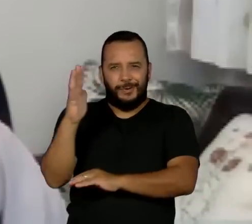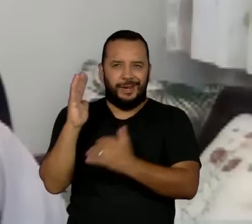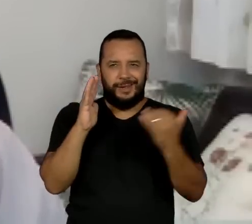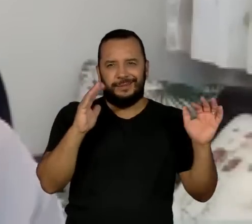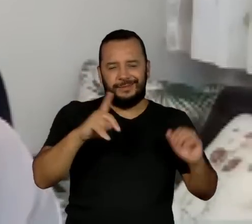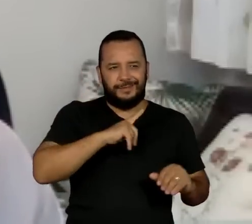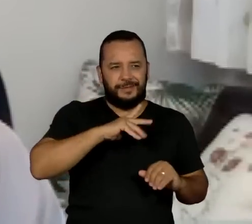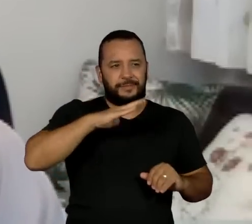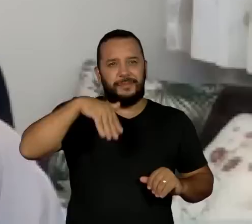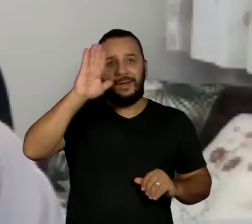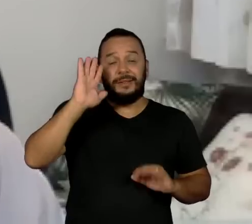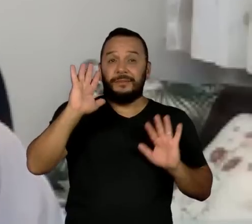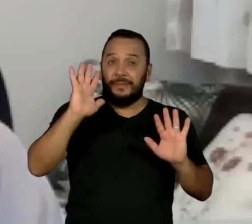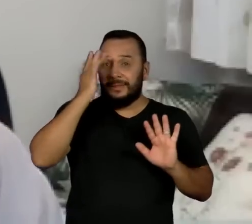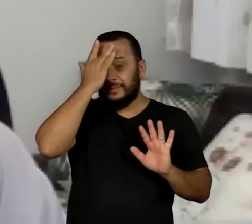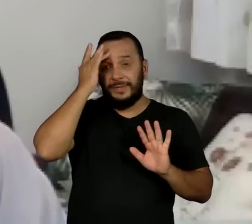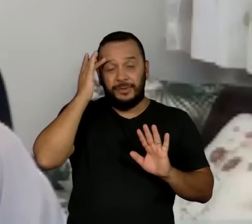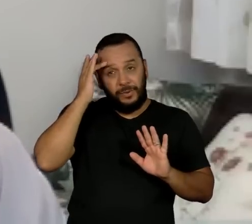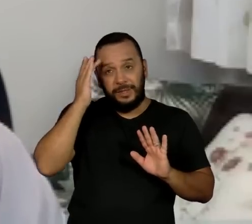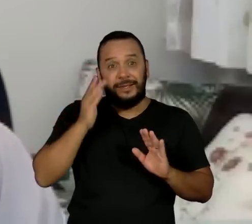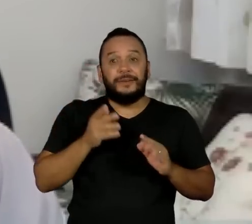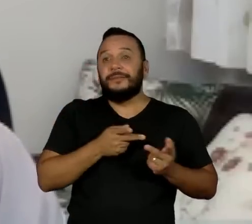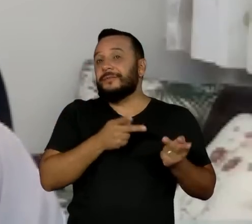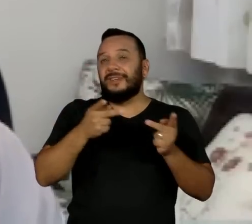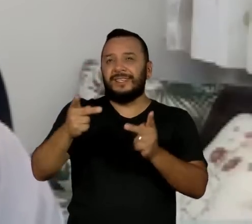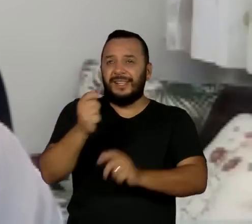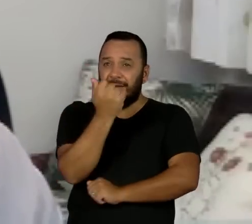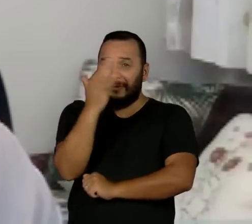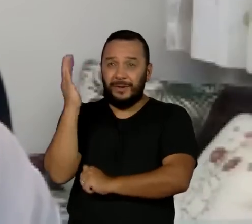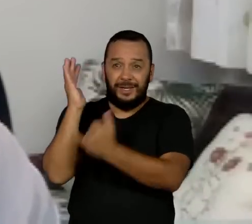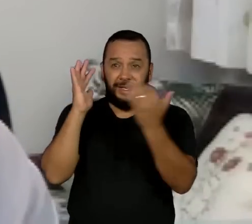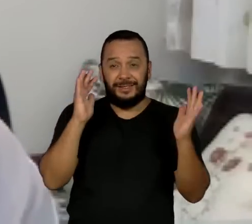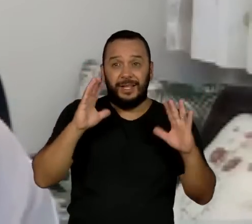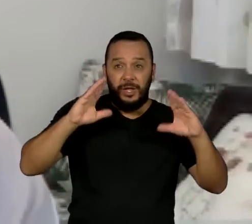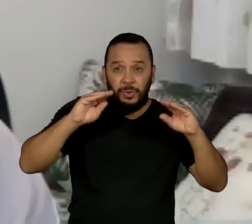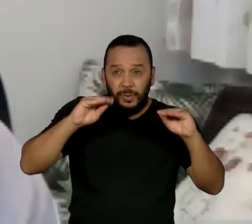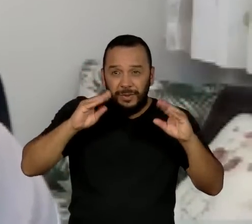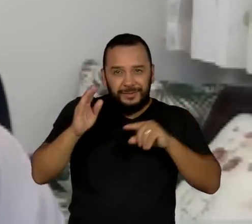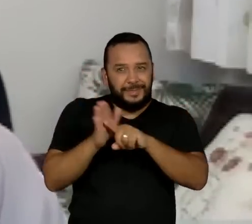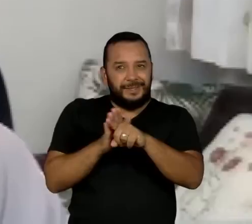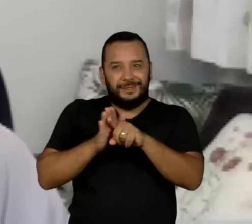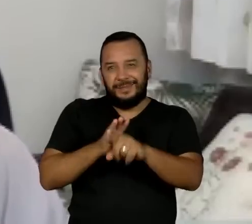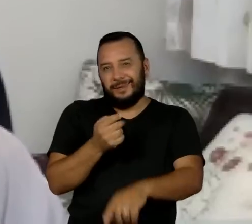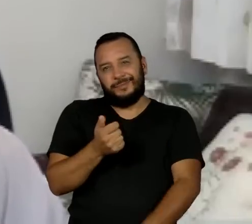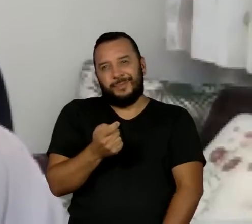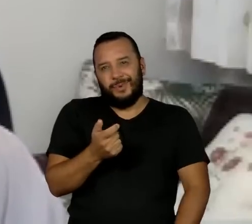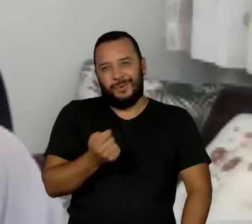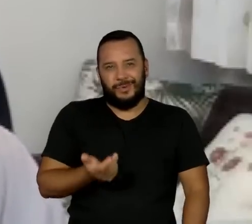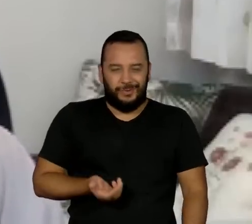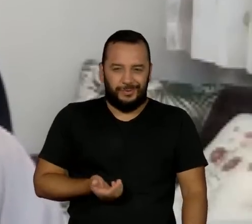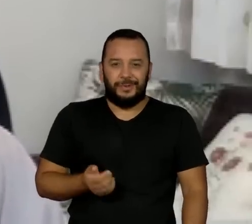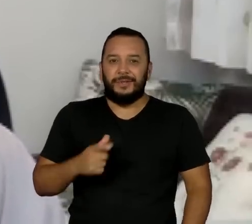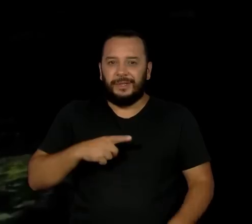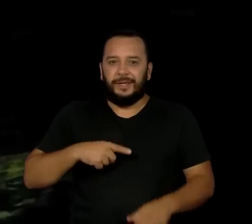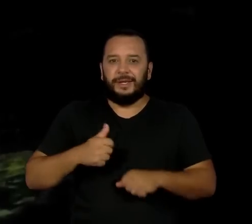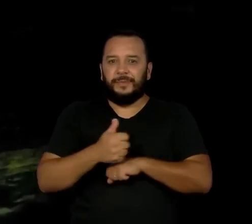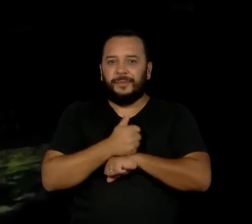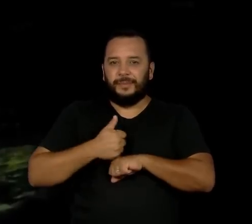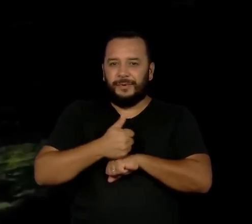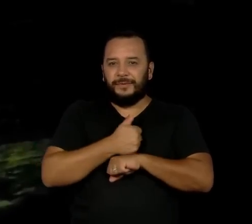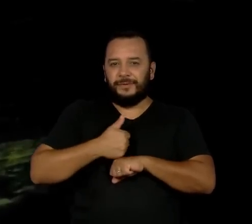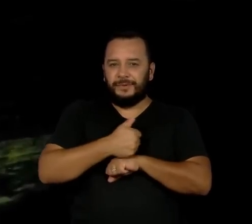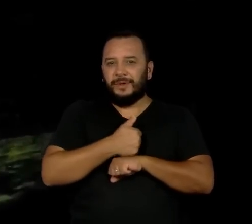que pouca gente vai à noite, né, fazer isso. Temos poucos micólogos no Brasil, são